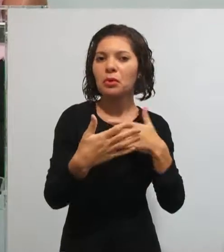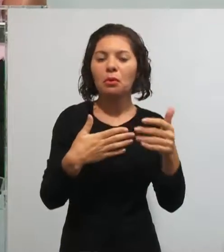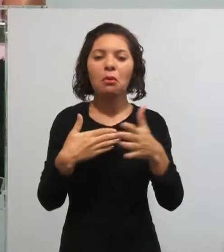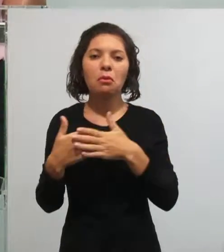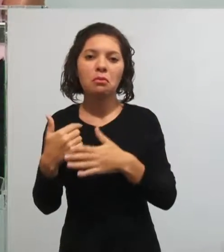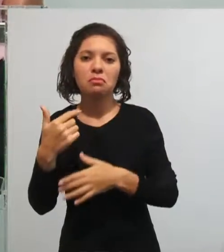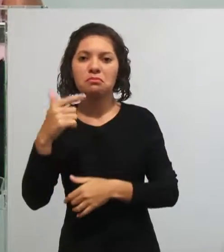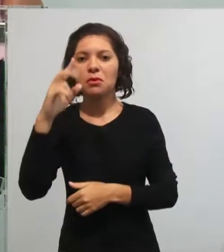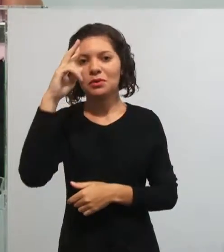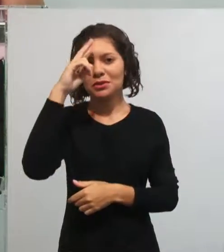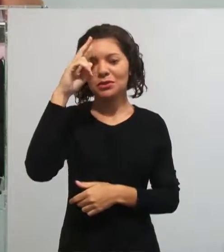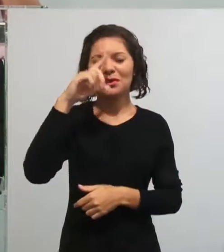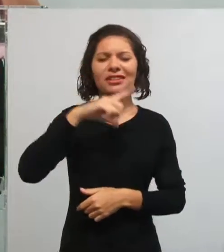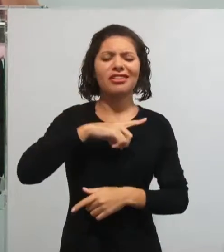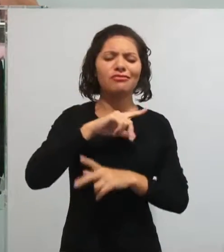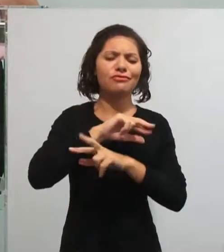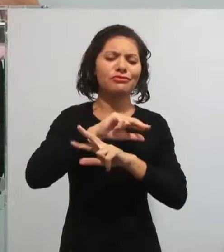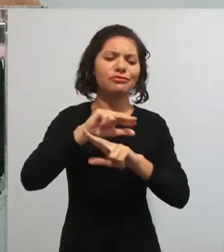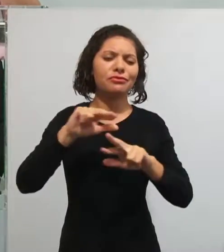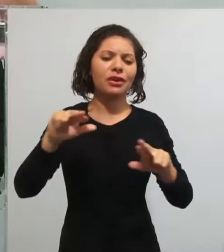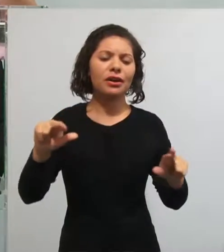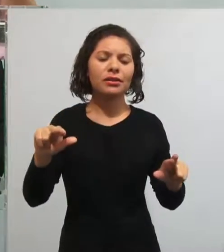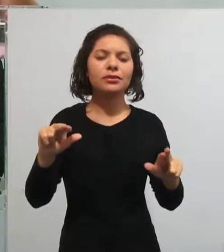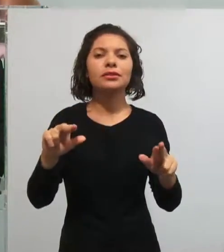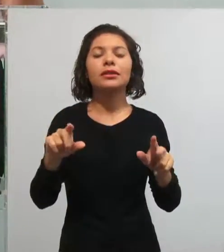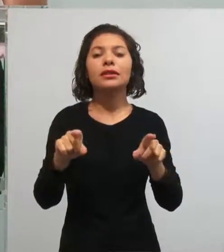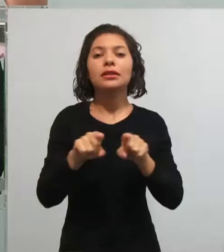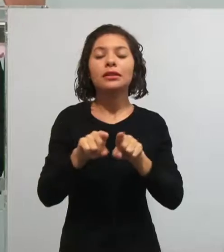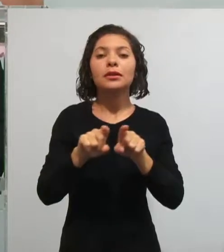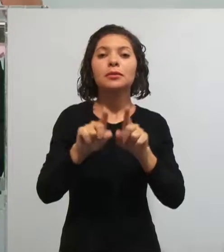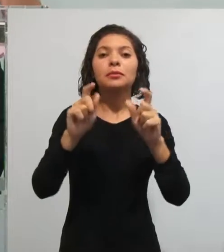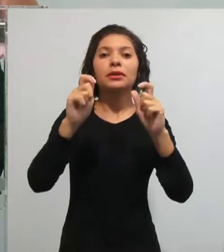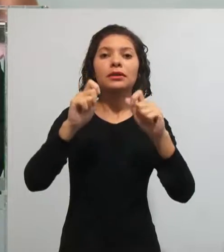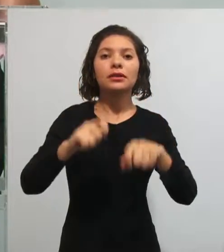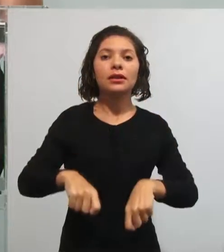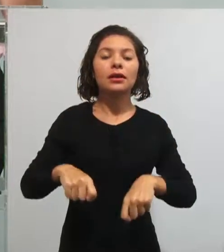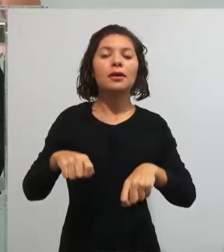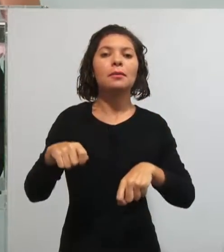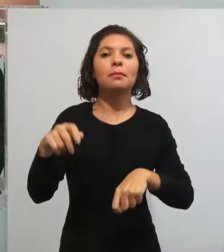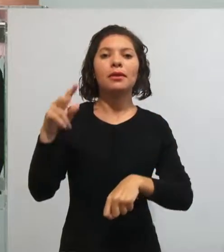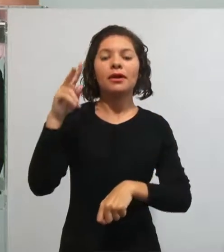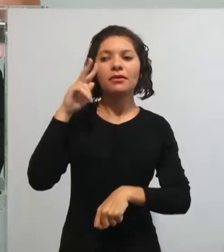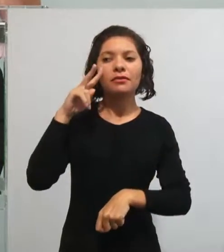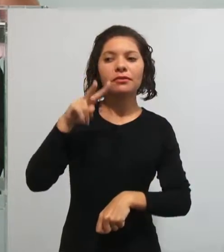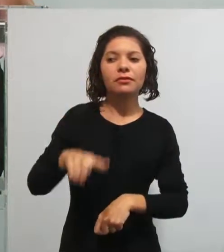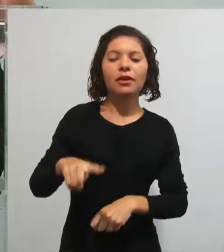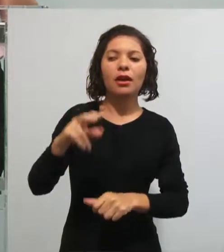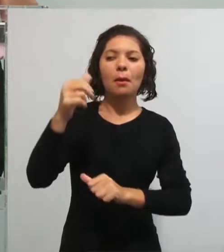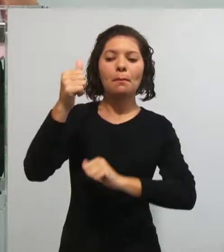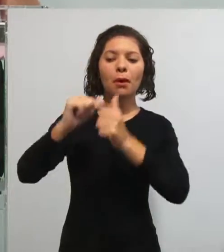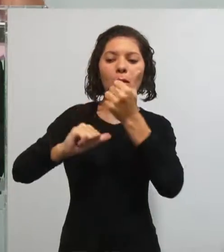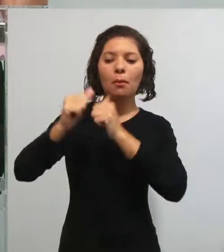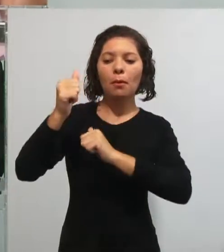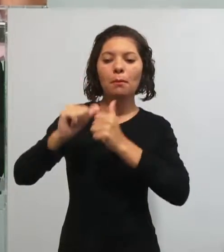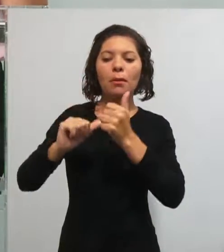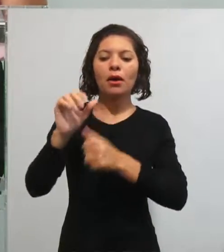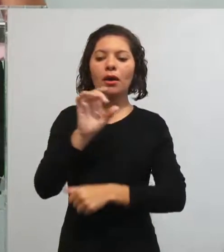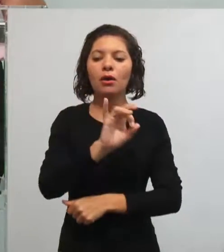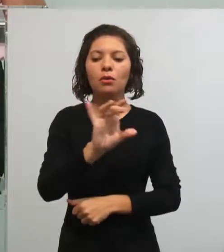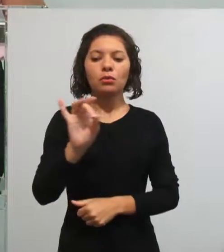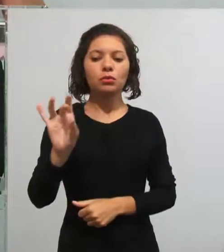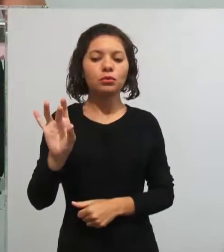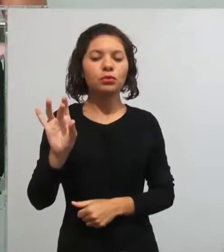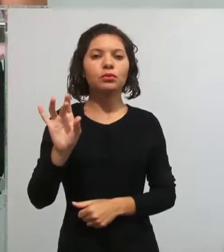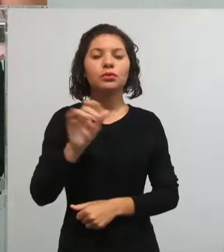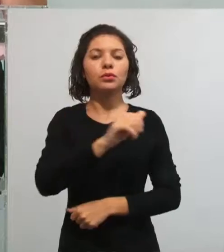outra história, e é uma maneira de você, tipo, cobrar, né, verificar a compreensão do texto,